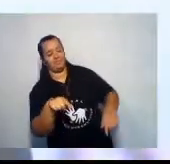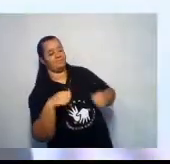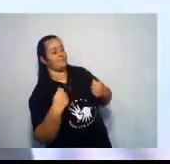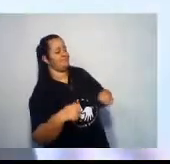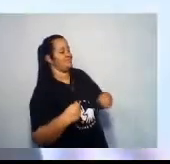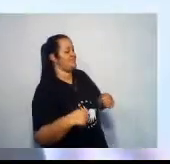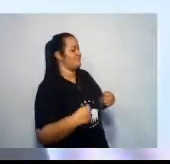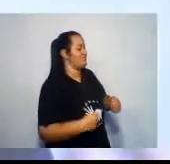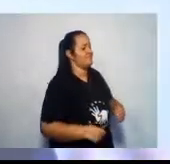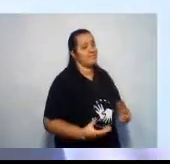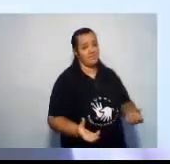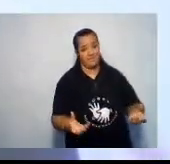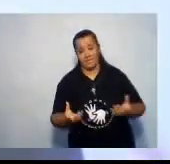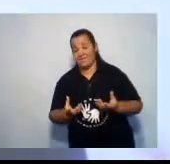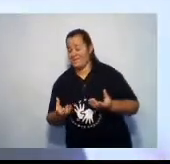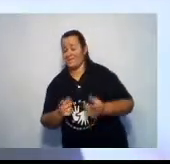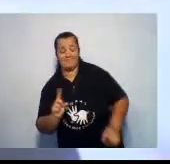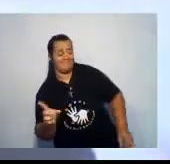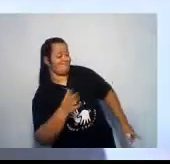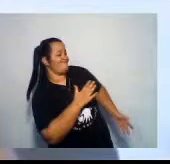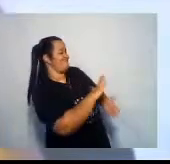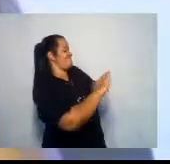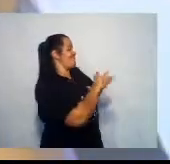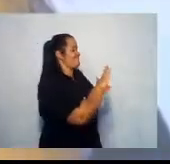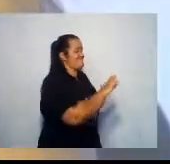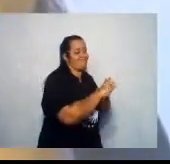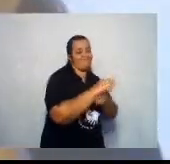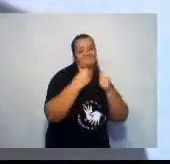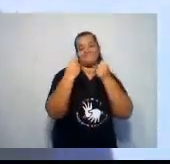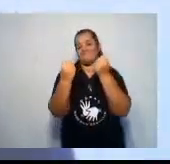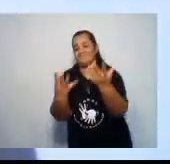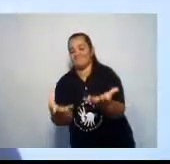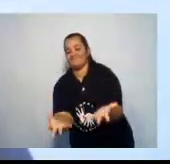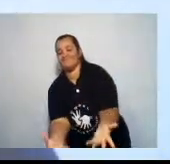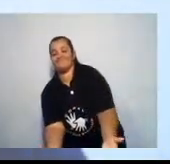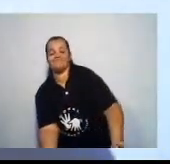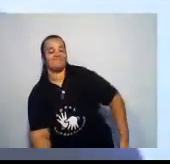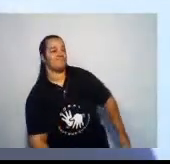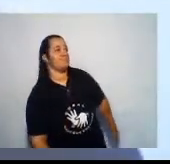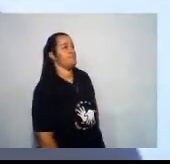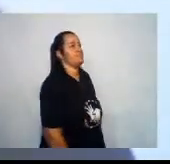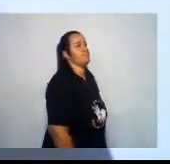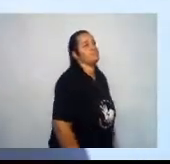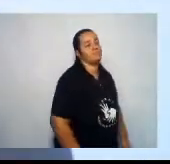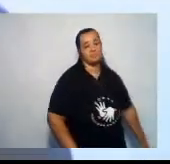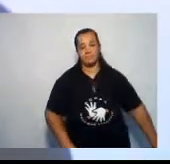mas ninguém vai te dar o que eu te dei.